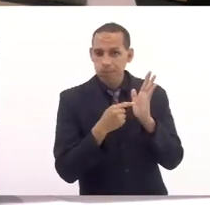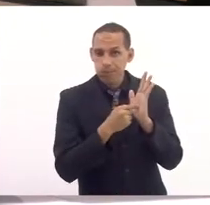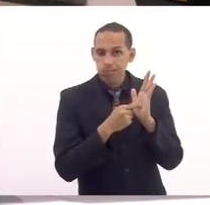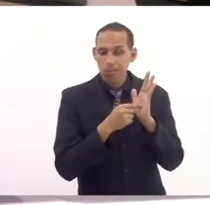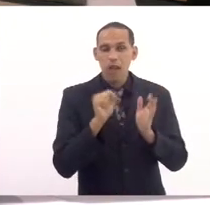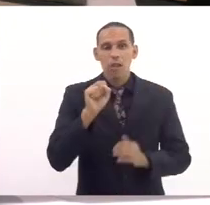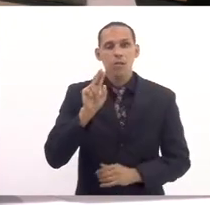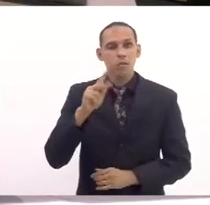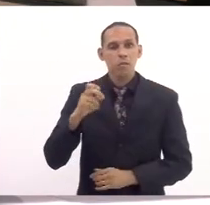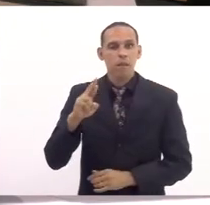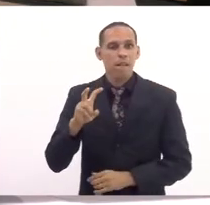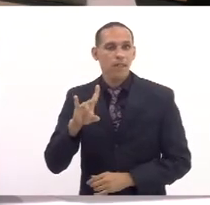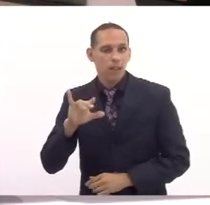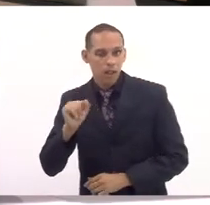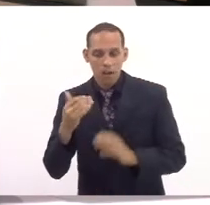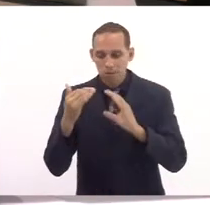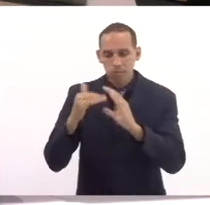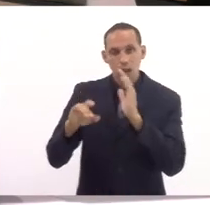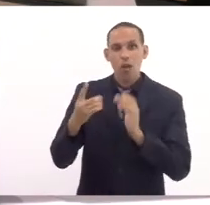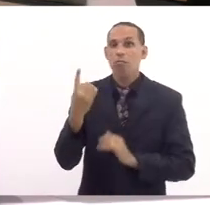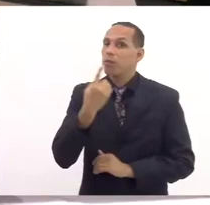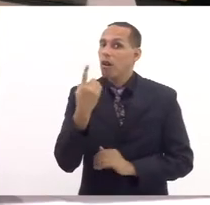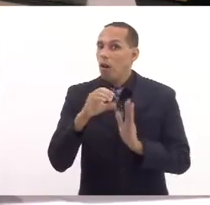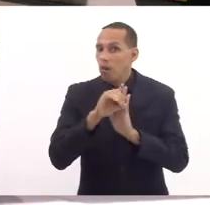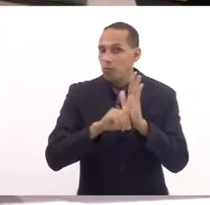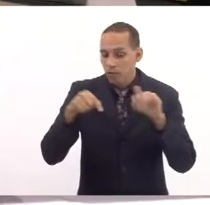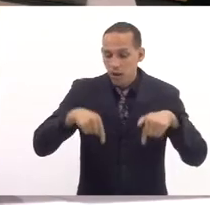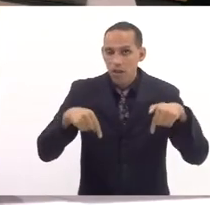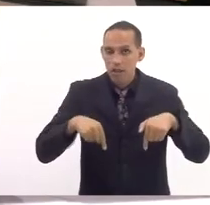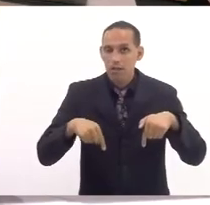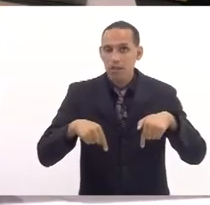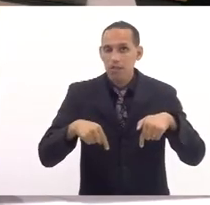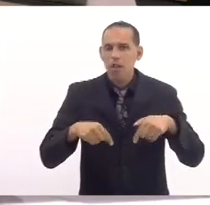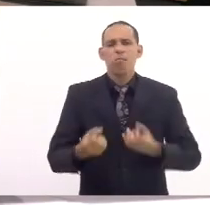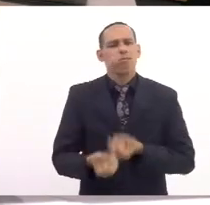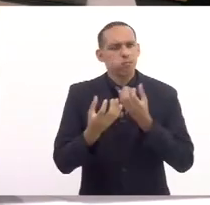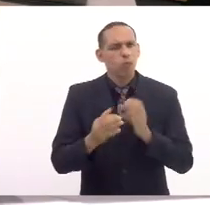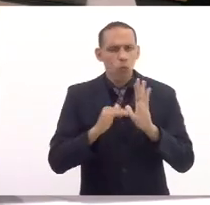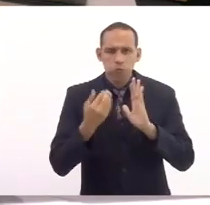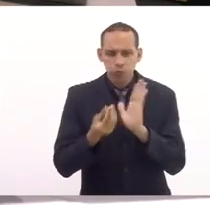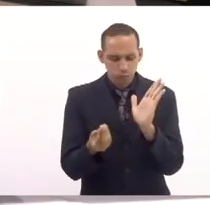Supervia encaminhou no primeiro ofício para essa comissão essas informações.